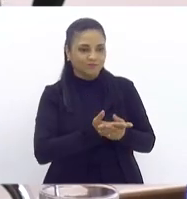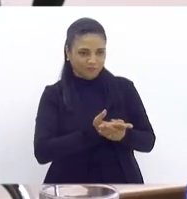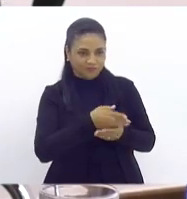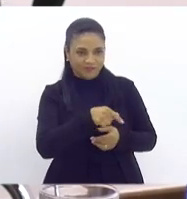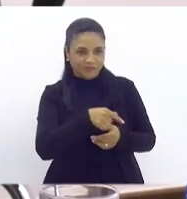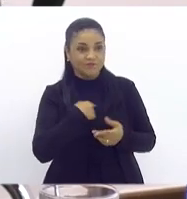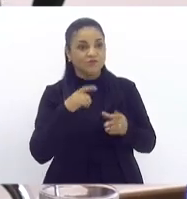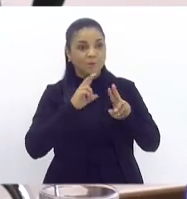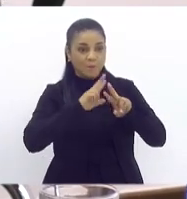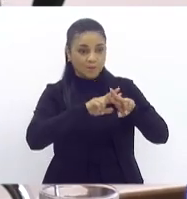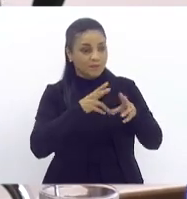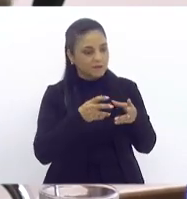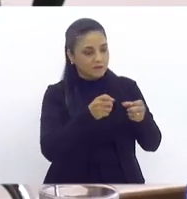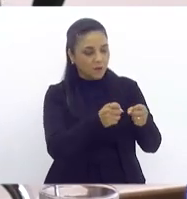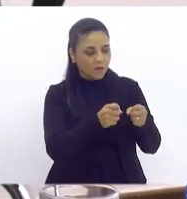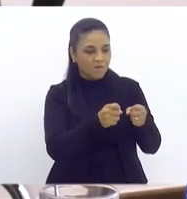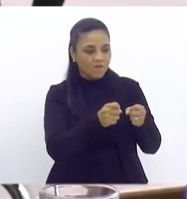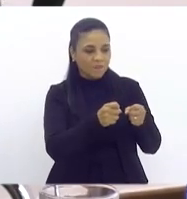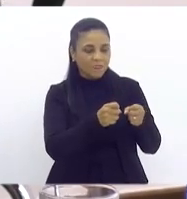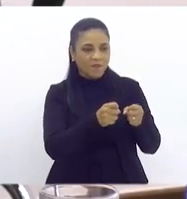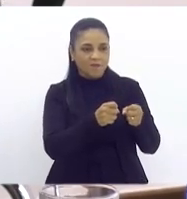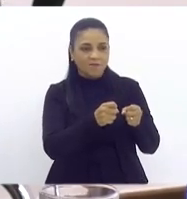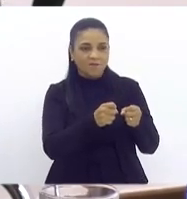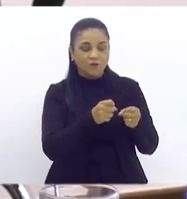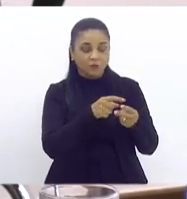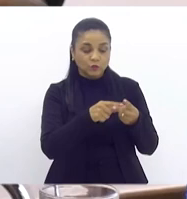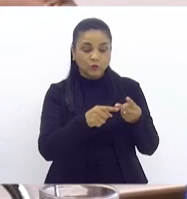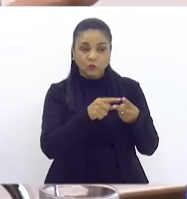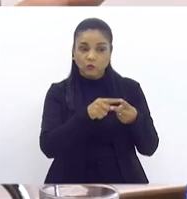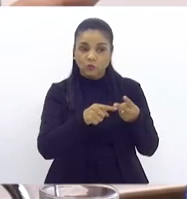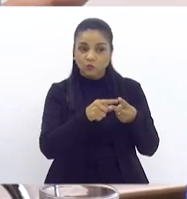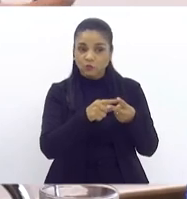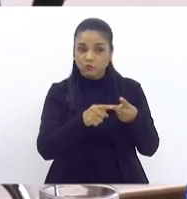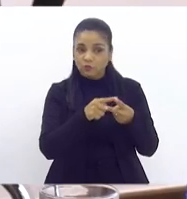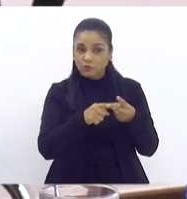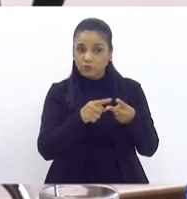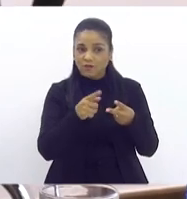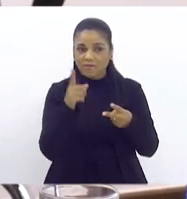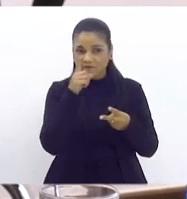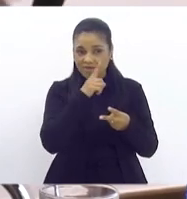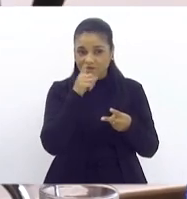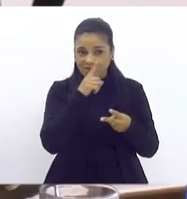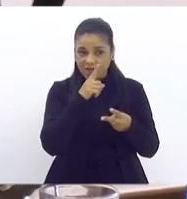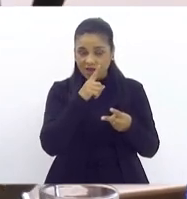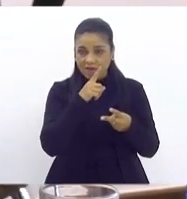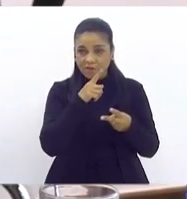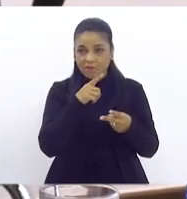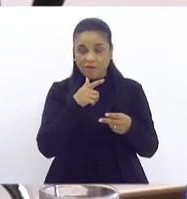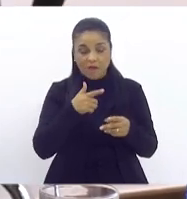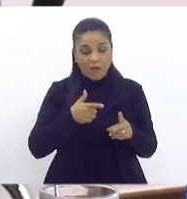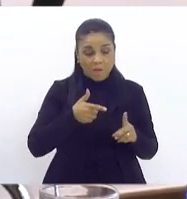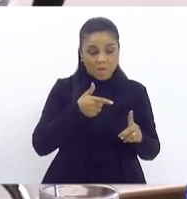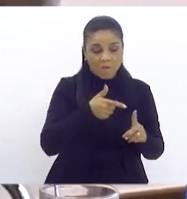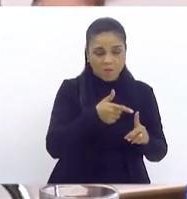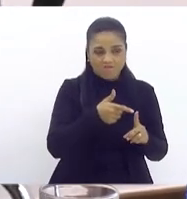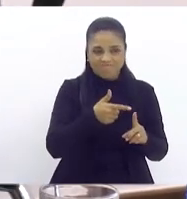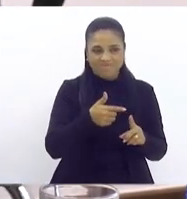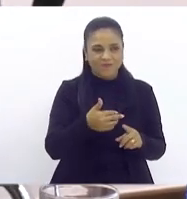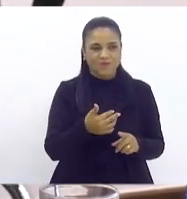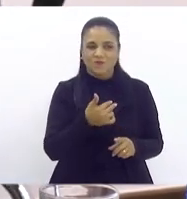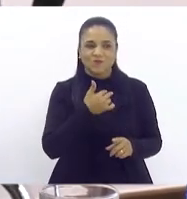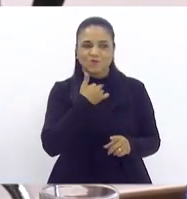reconhecimento tal então foi uma dupla falha primeiro uma abordagem que não havia causa provável ou